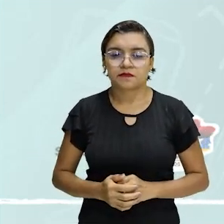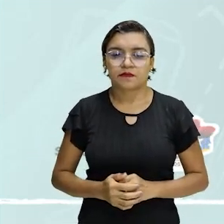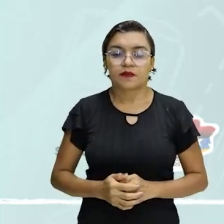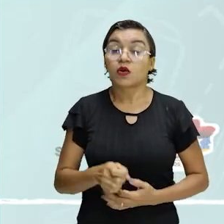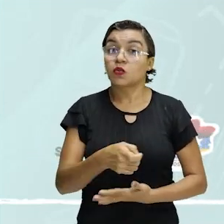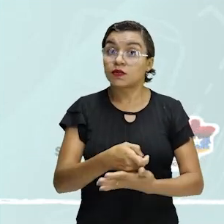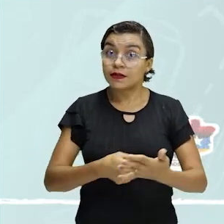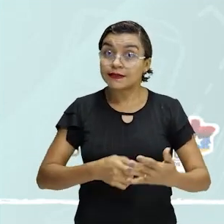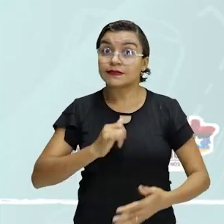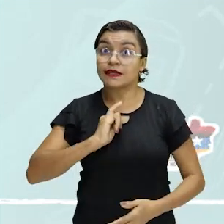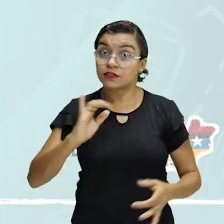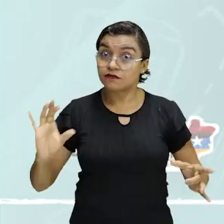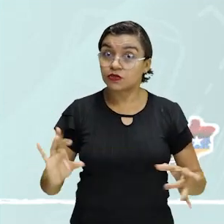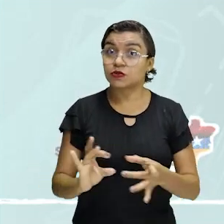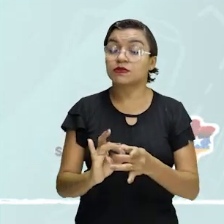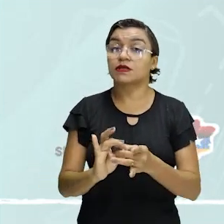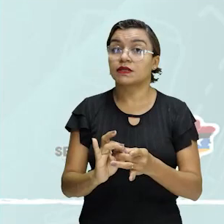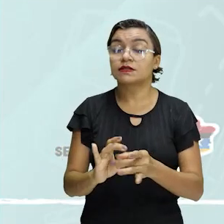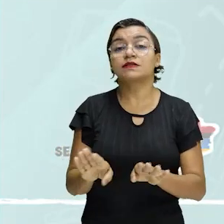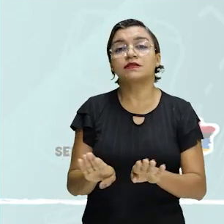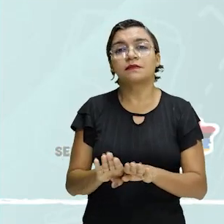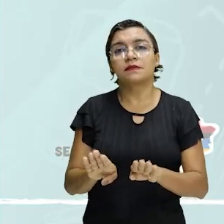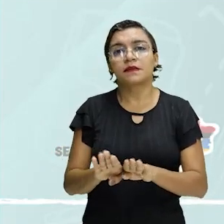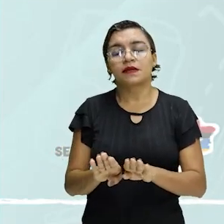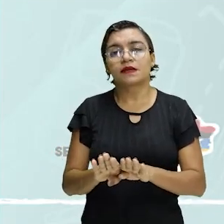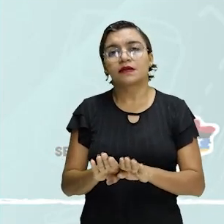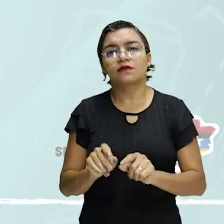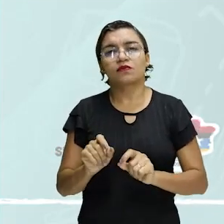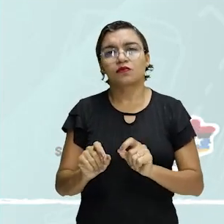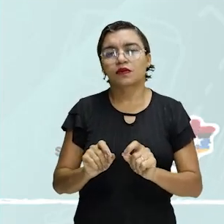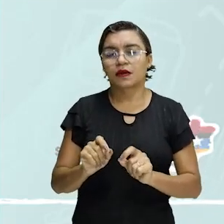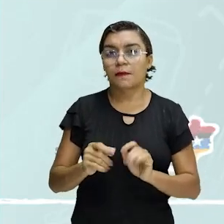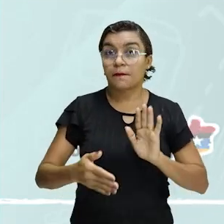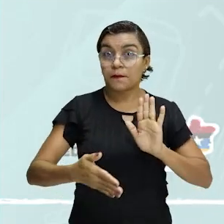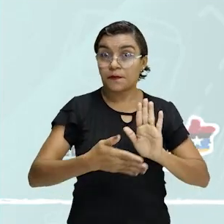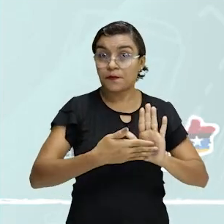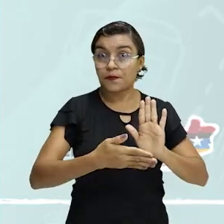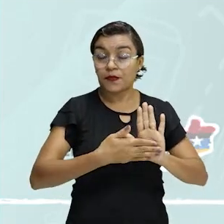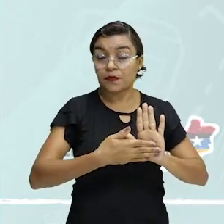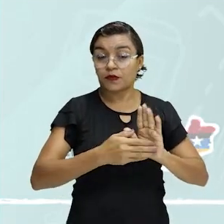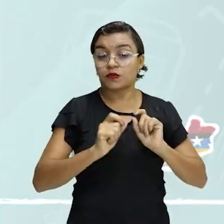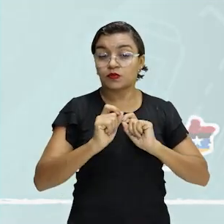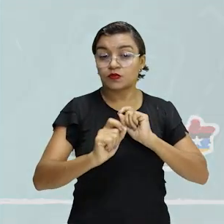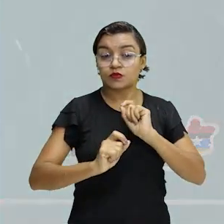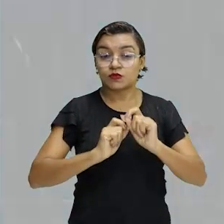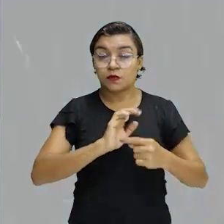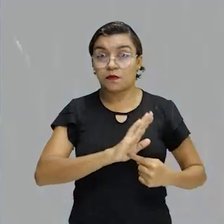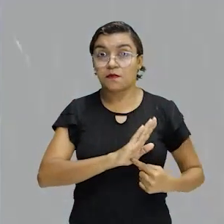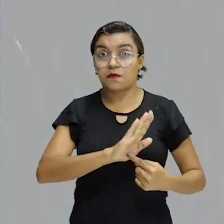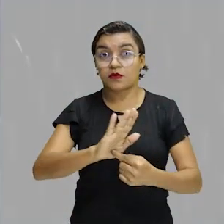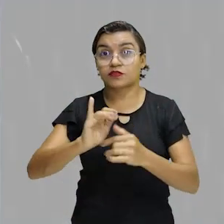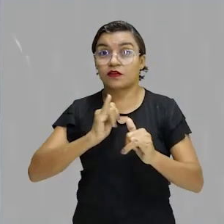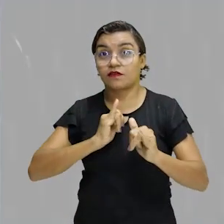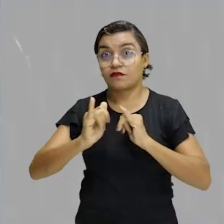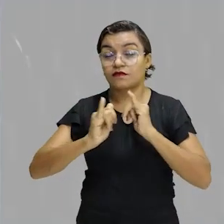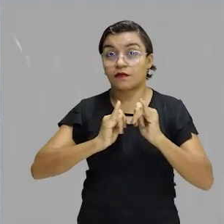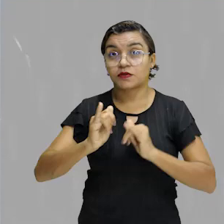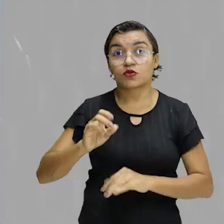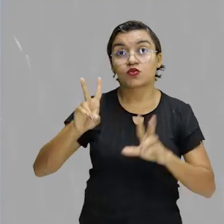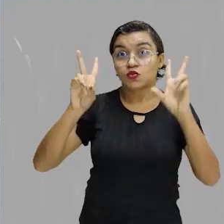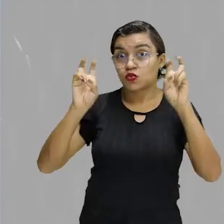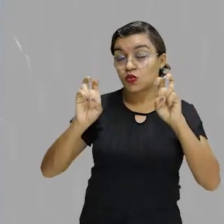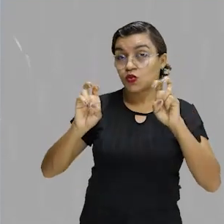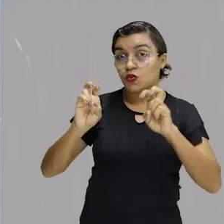texto narrativo e eles têm como costume ou como propósito transmitir informações sobre o